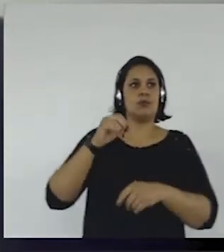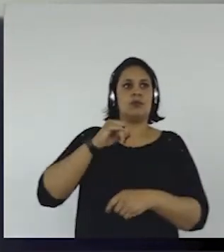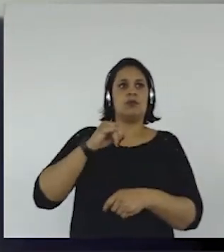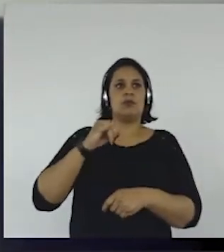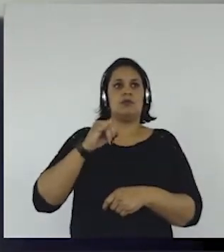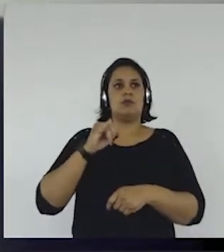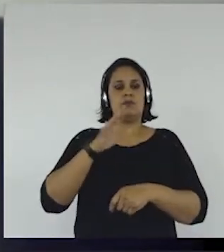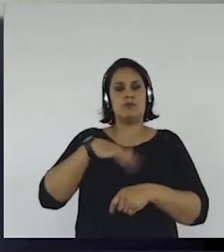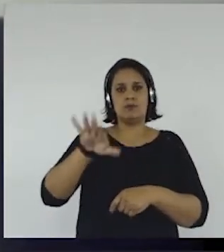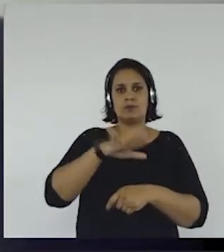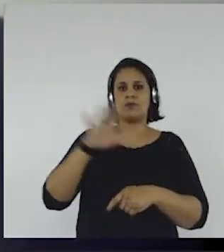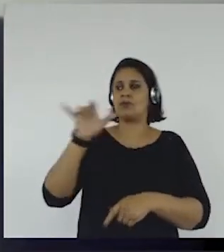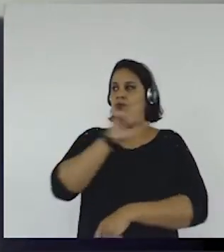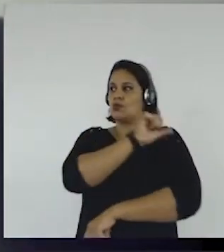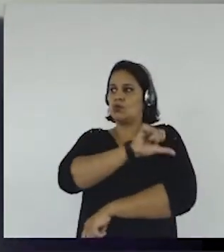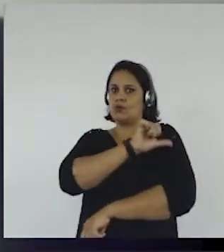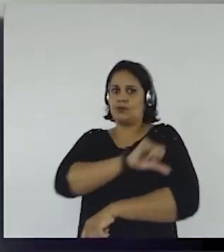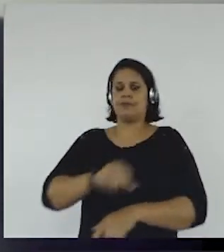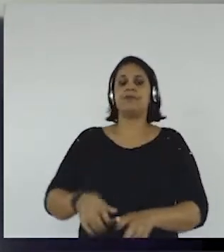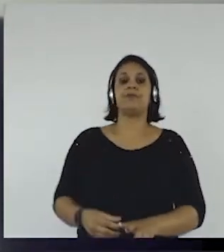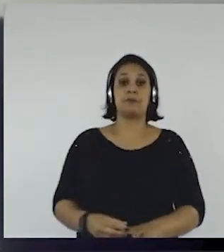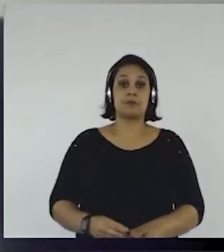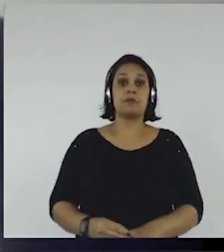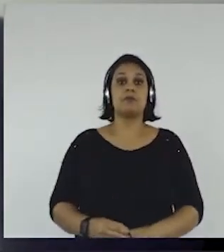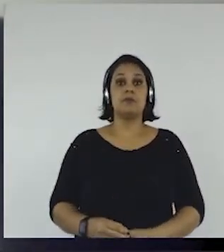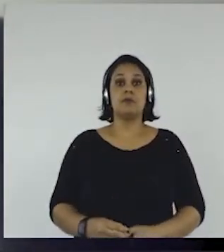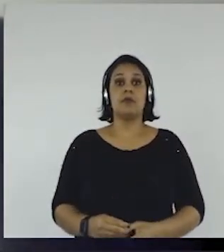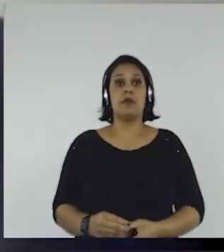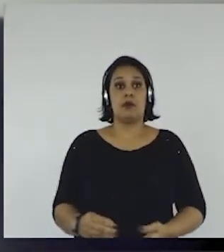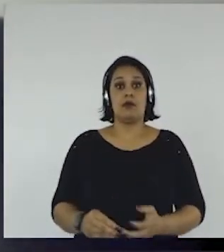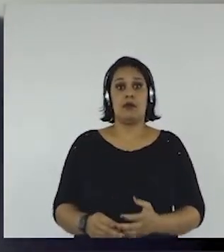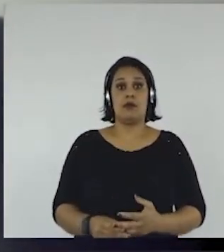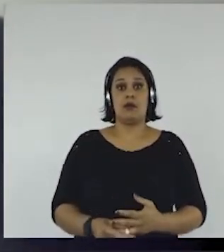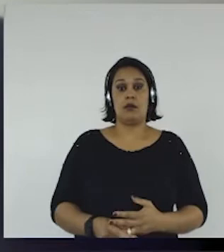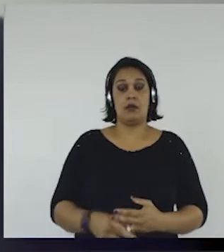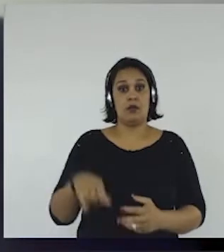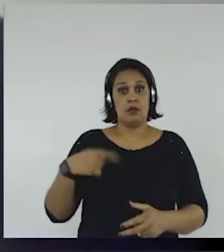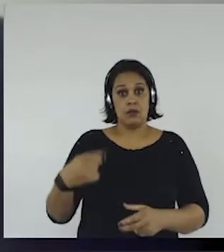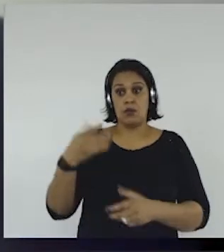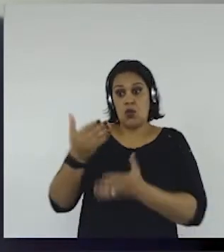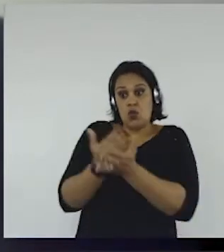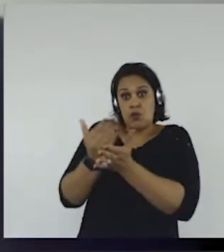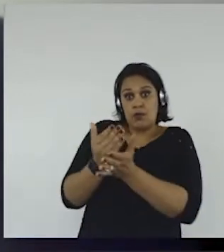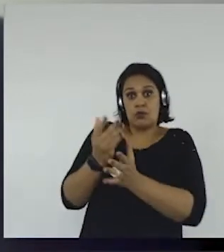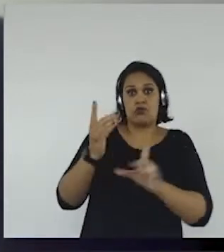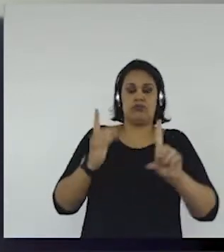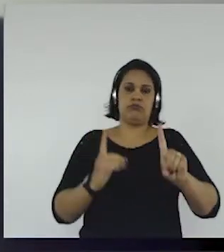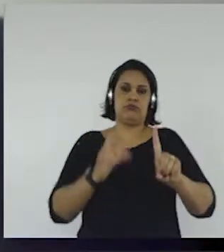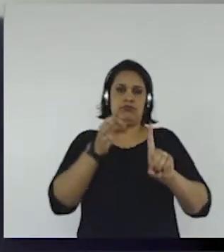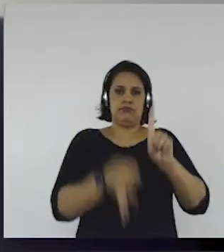de Janeiro. A partir daí, ele passou a atuar como desembargador.